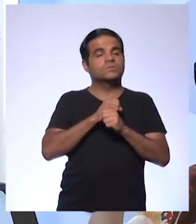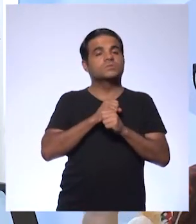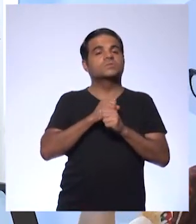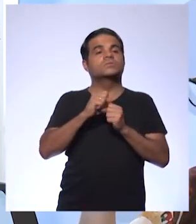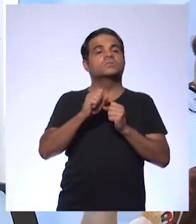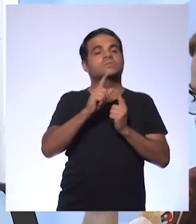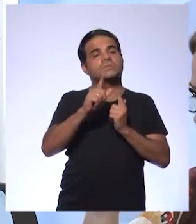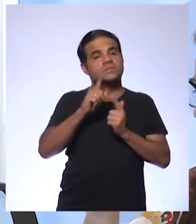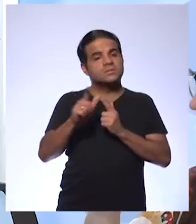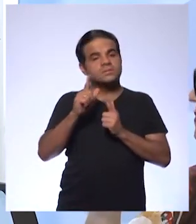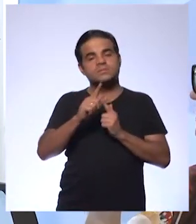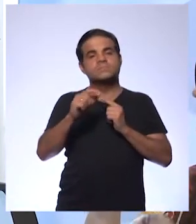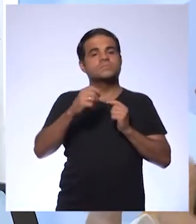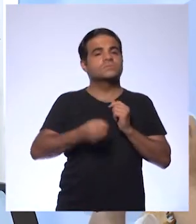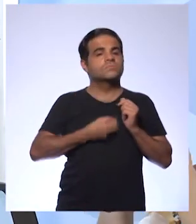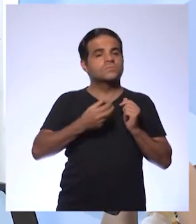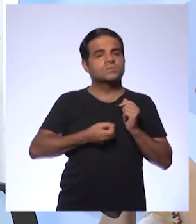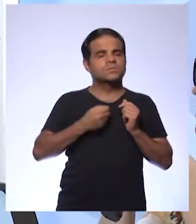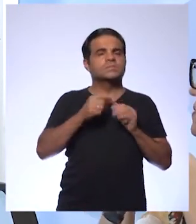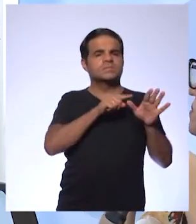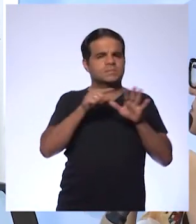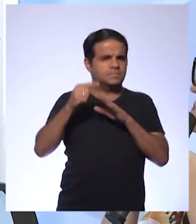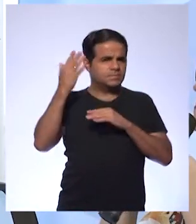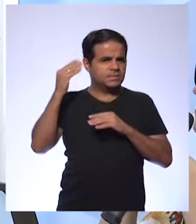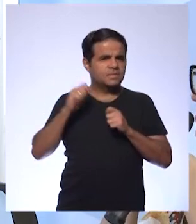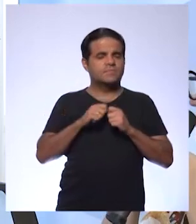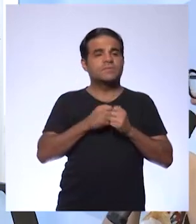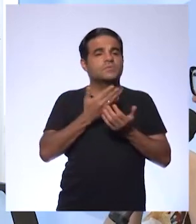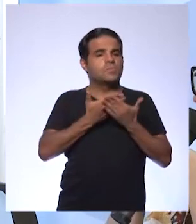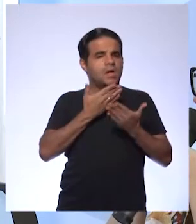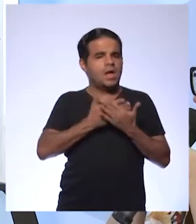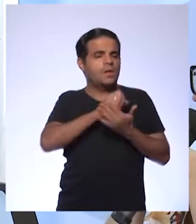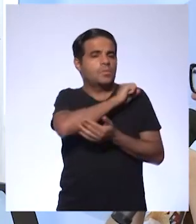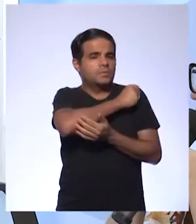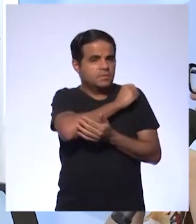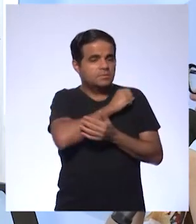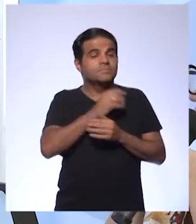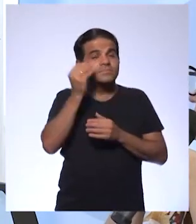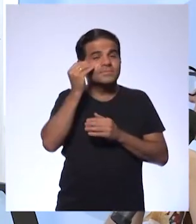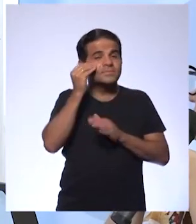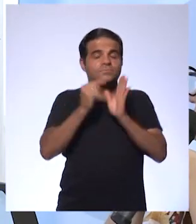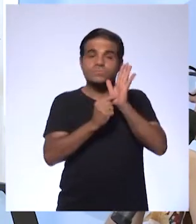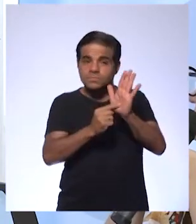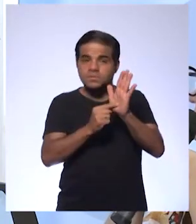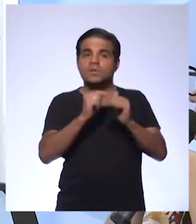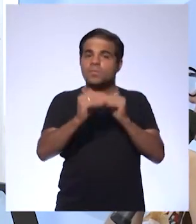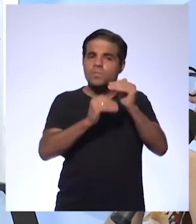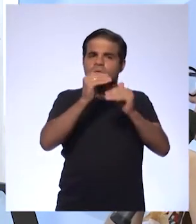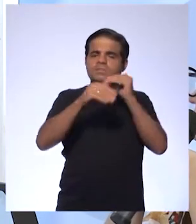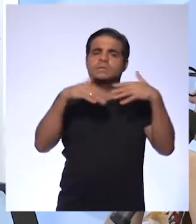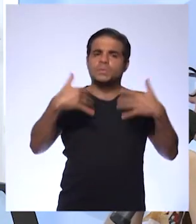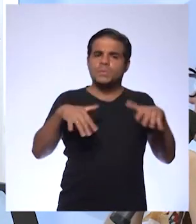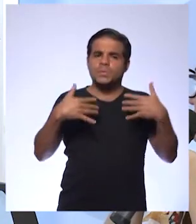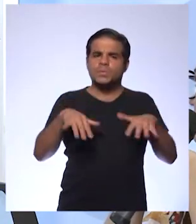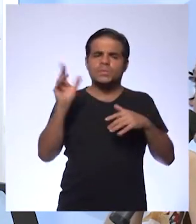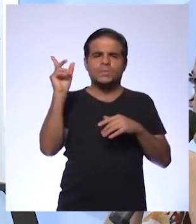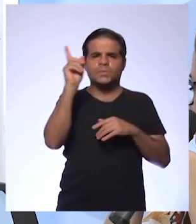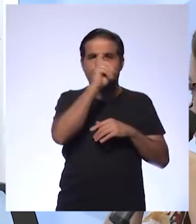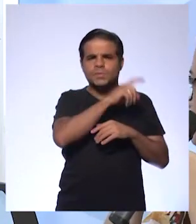poéticas. Na semana passada, a gente fez uma aula com o 8º ano, em que eu tentei mostrar ali, mas é um processo complexo. Demora